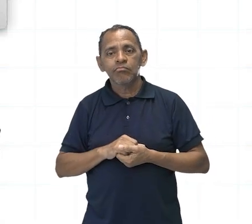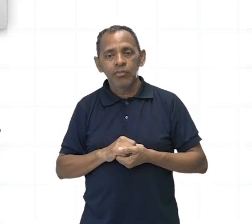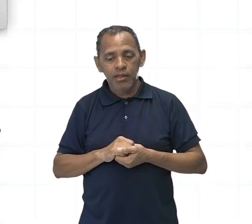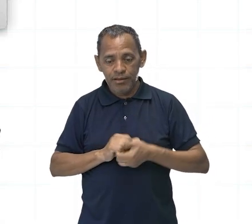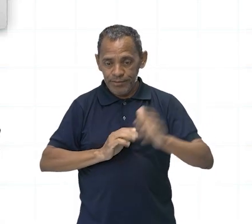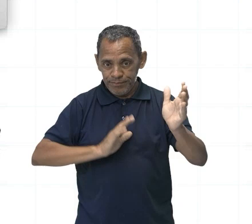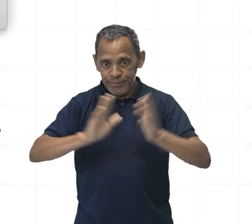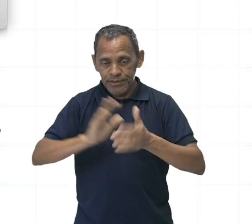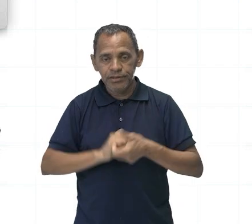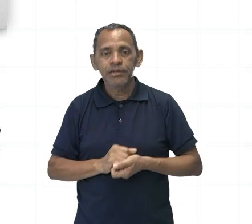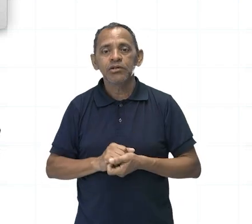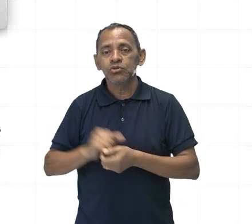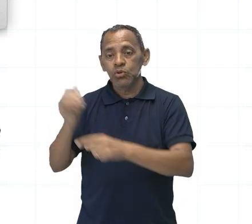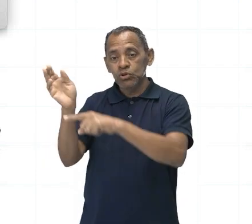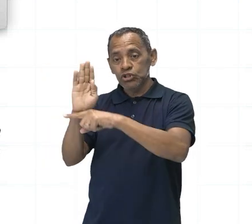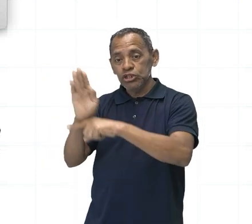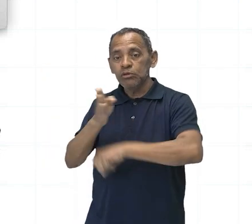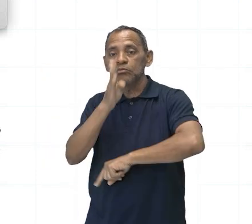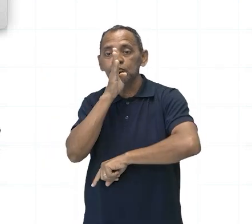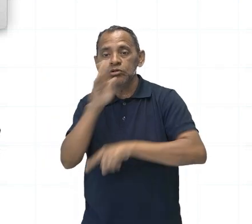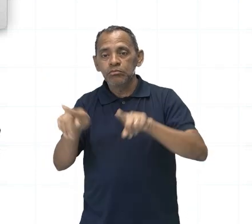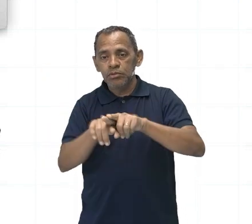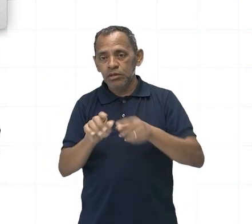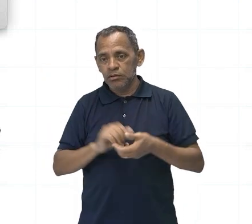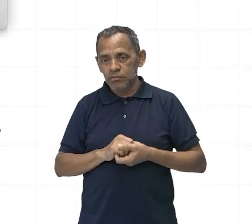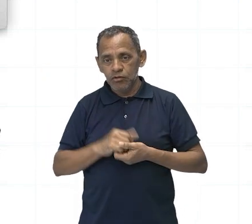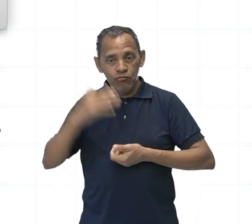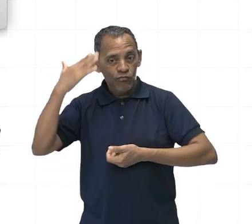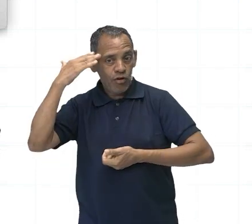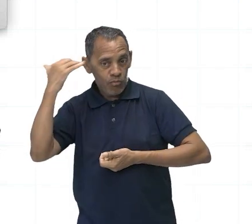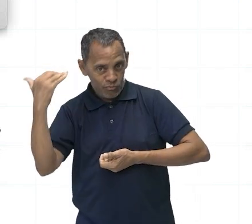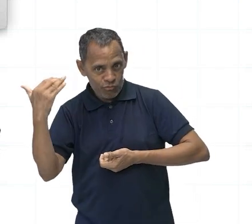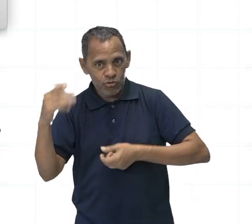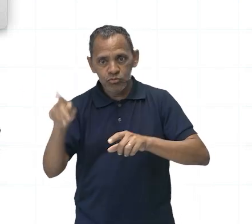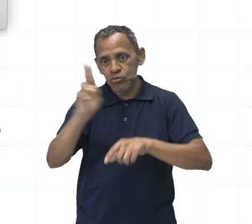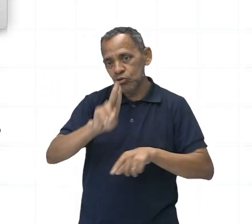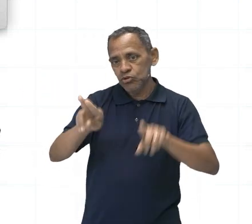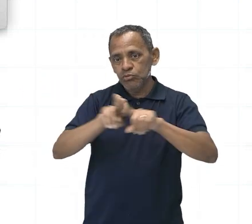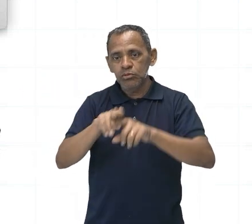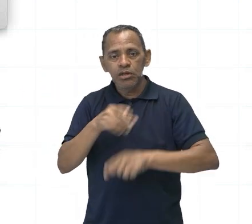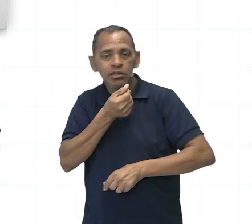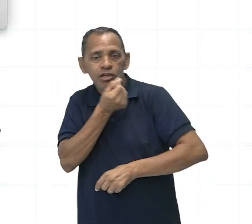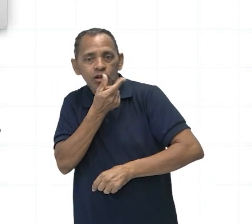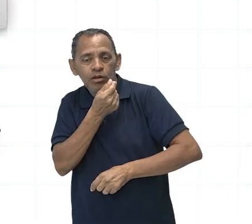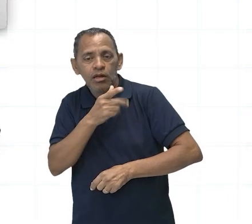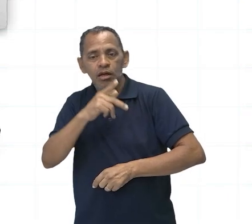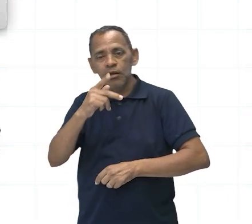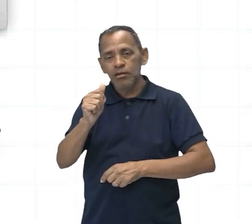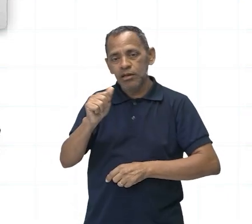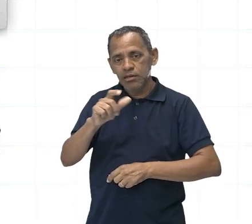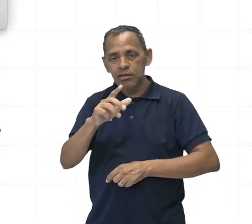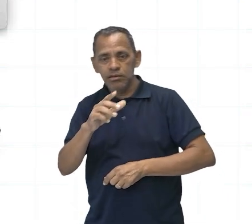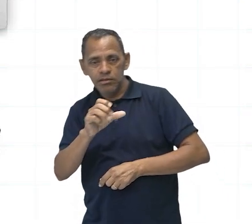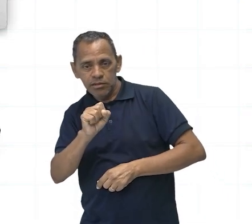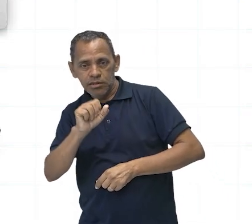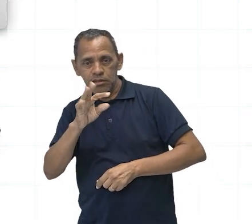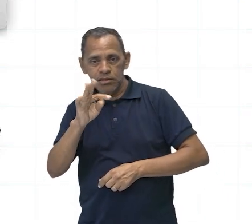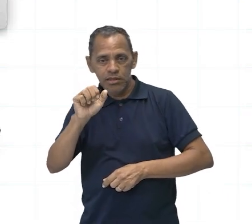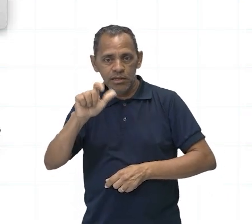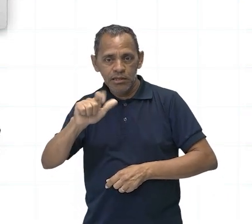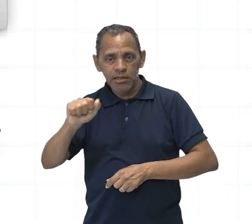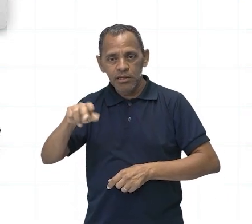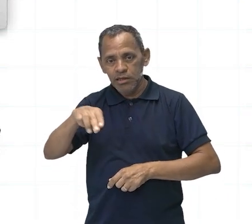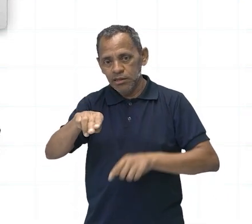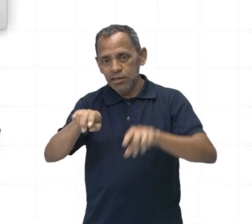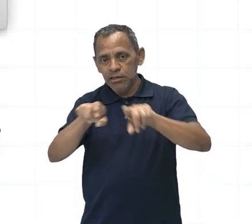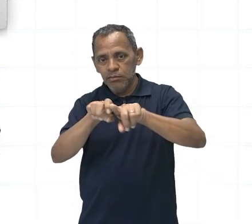Chaplin, ele foi um dos atores da era do cinema mudo, notabilizado pelo uso de mímicas e da comédia